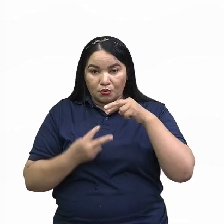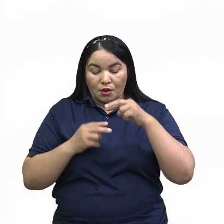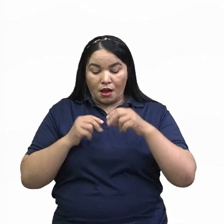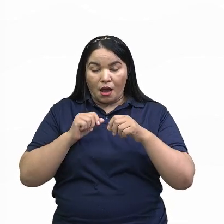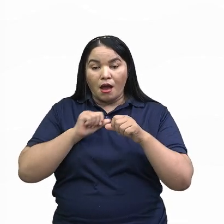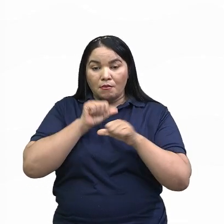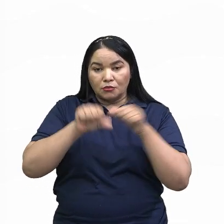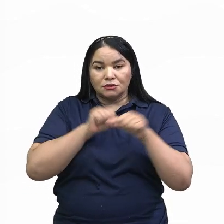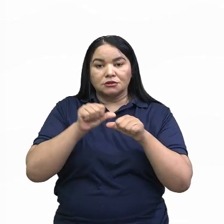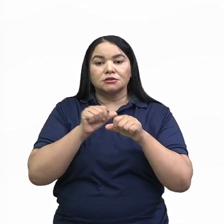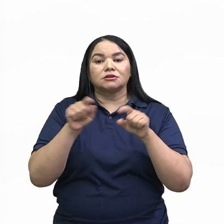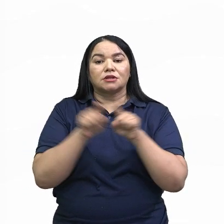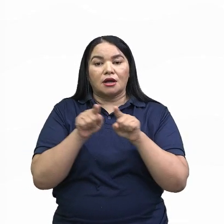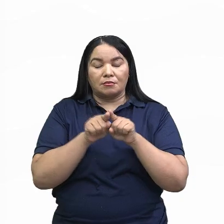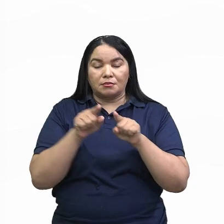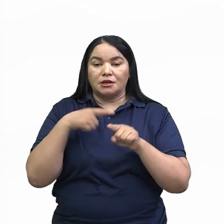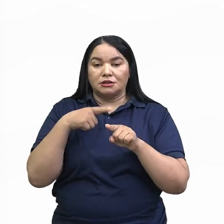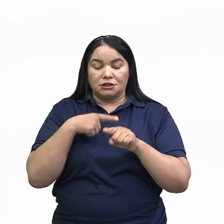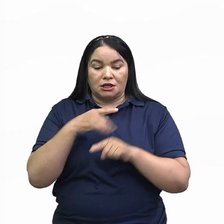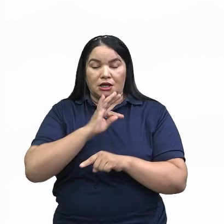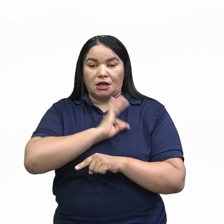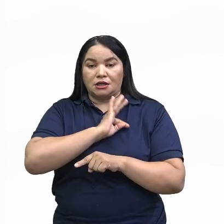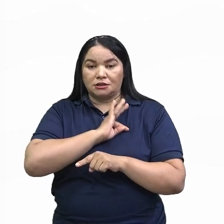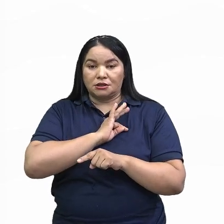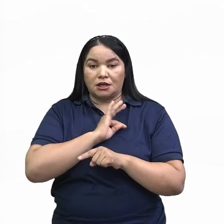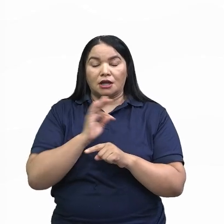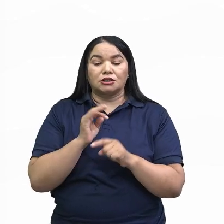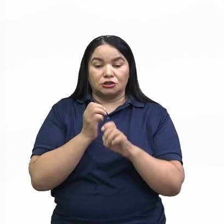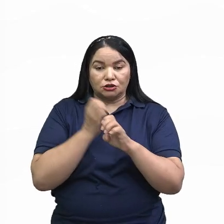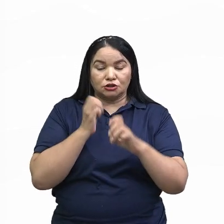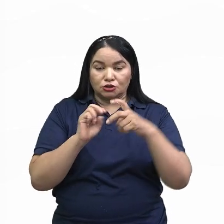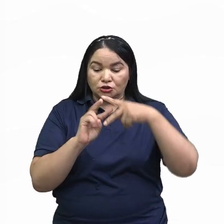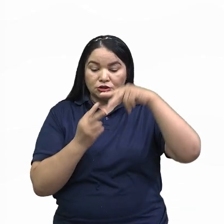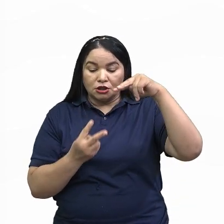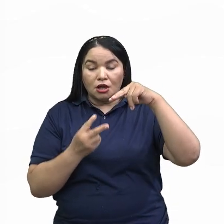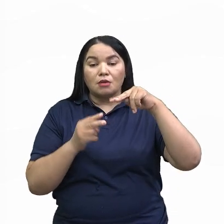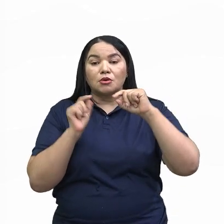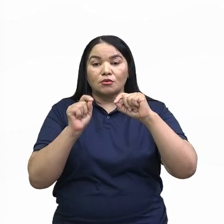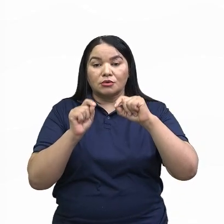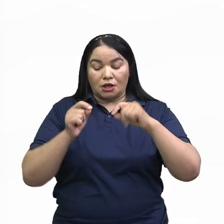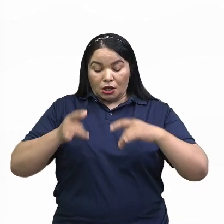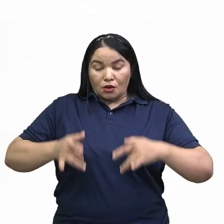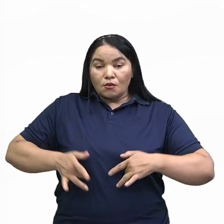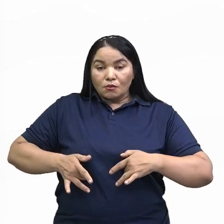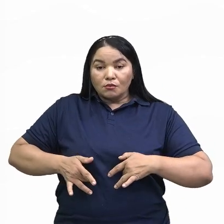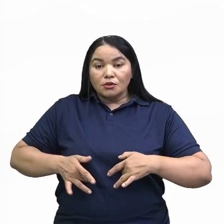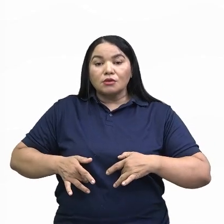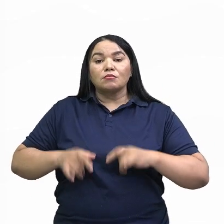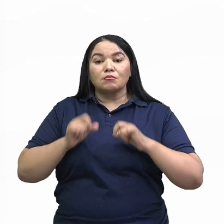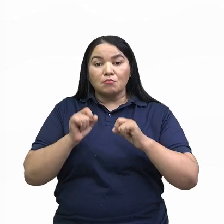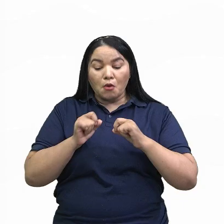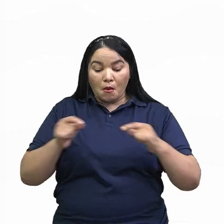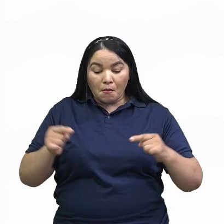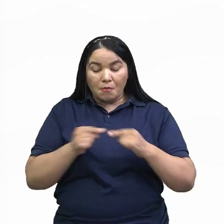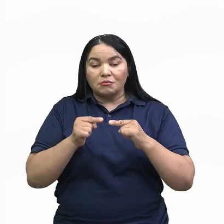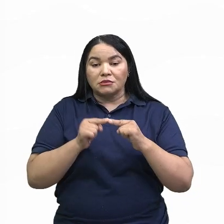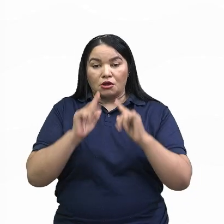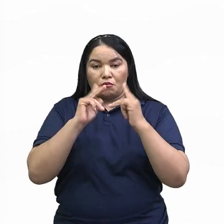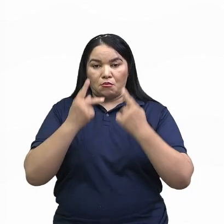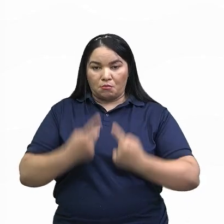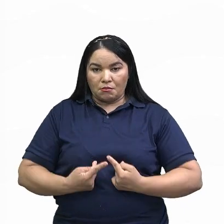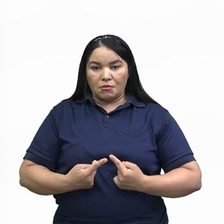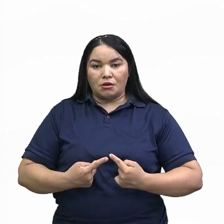modificar o material genético daquele suíno, né, daquele animal, para que o seu rim pudesse ser recebido ali por um